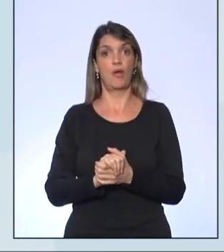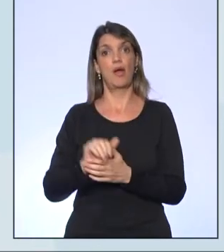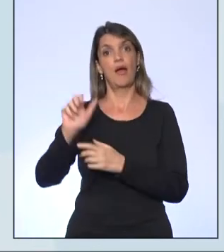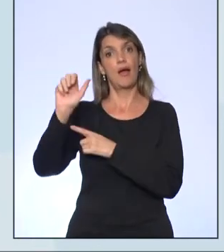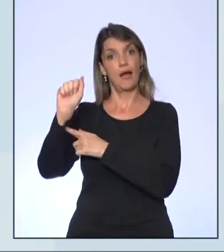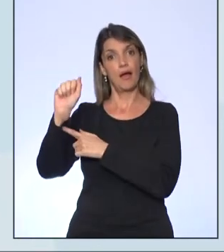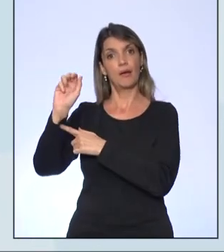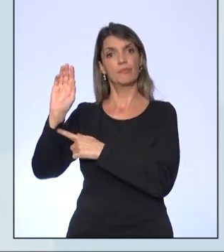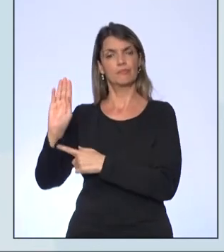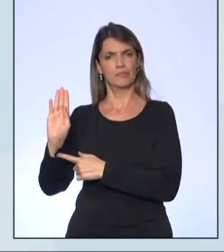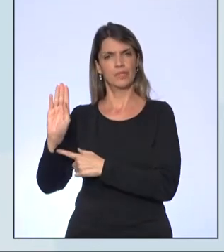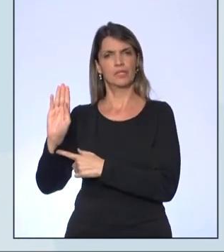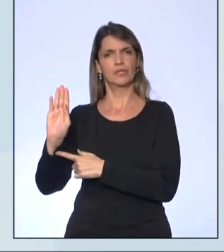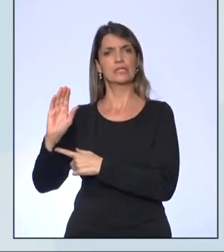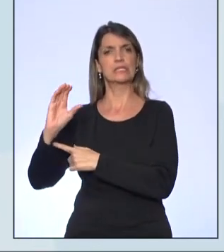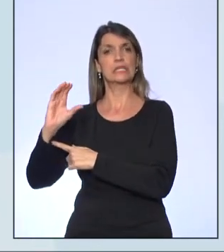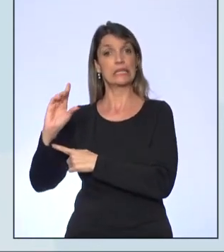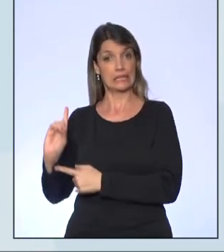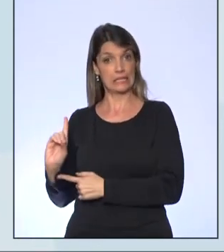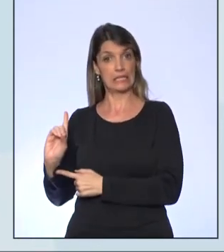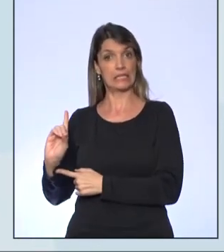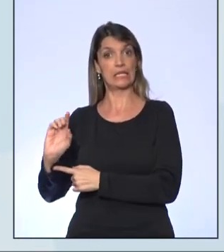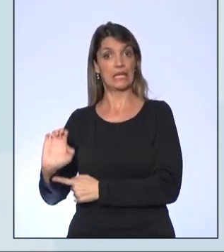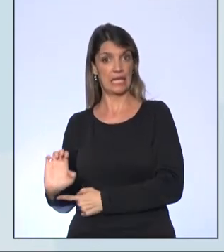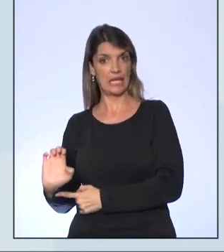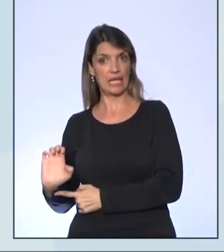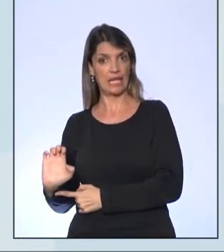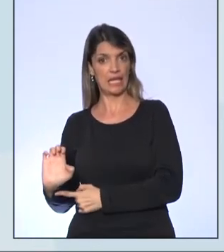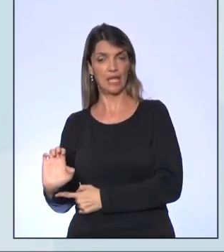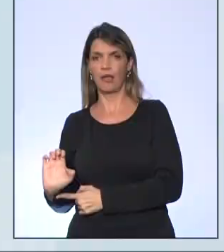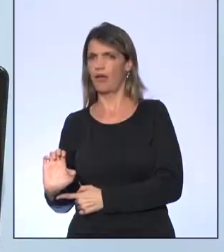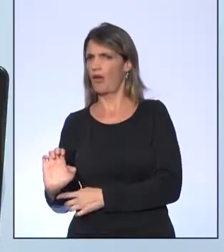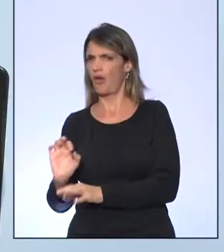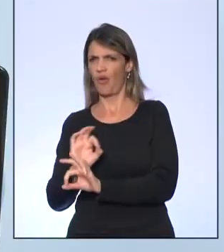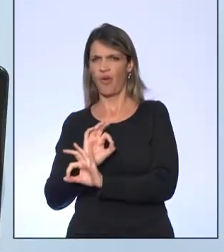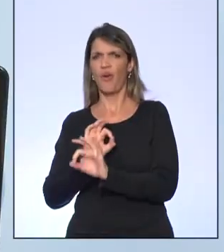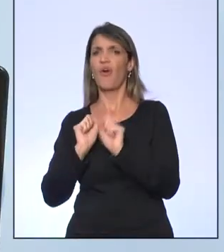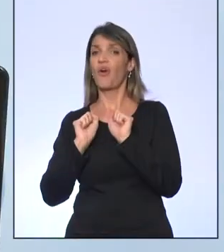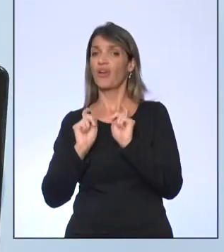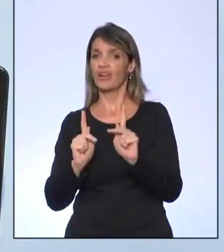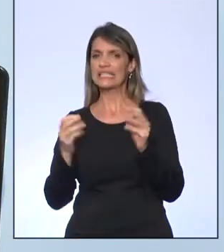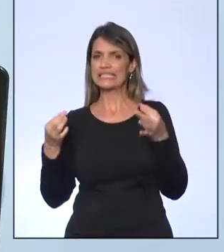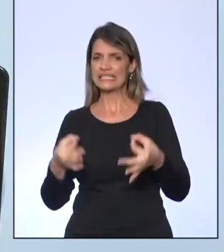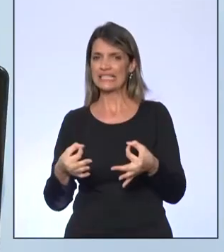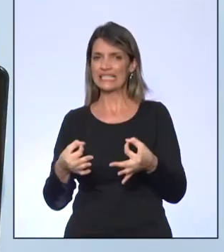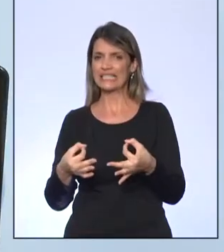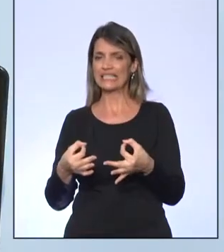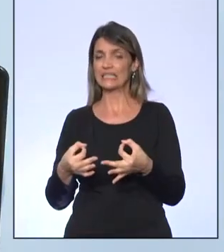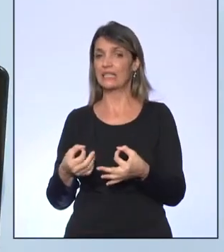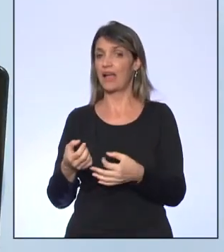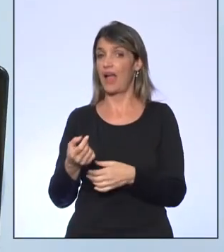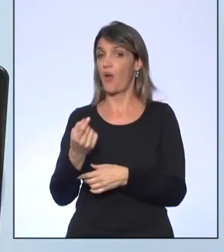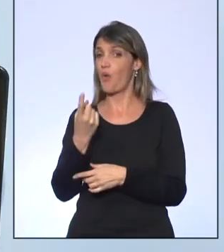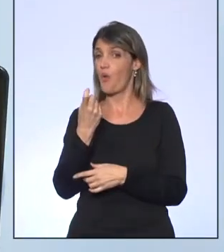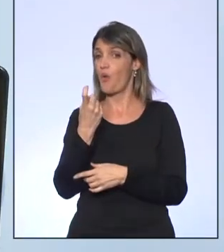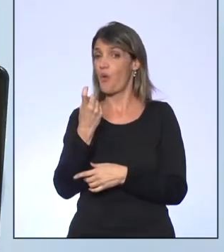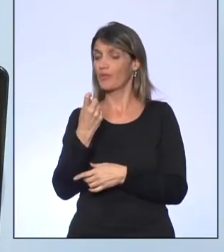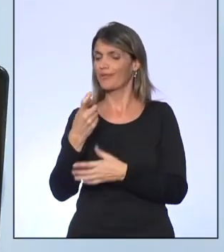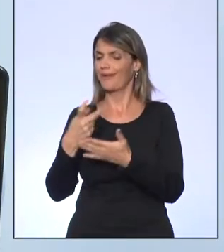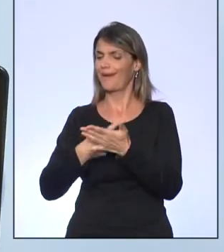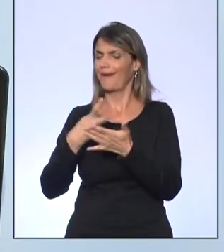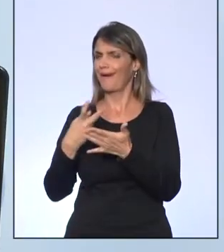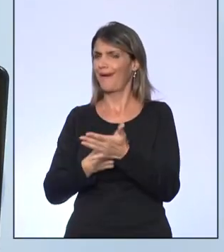a B, a D e a E estão a belezinha, tá certinho. A única alternativa aí que está errada, que